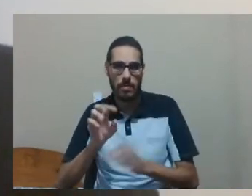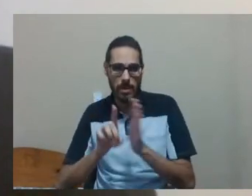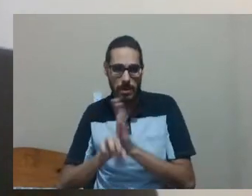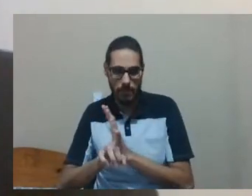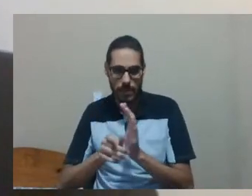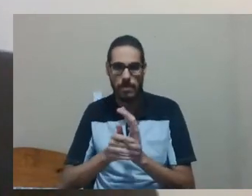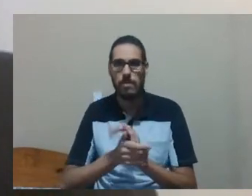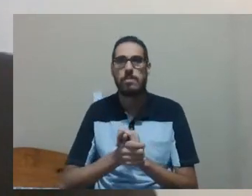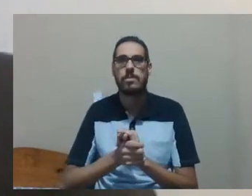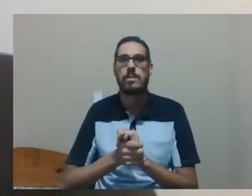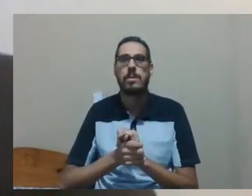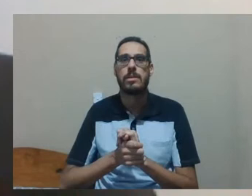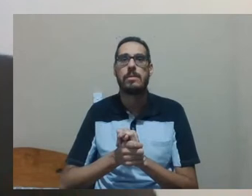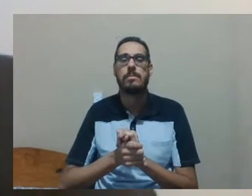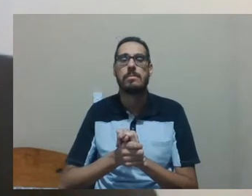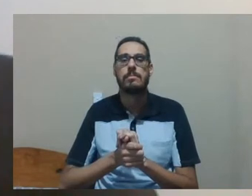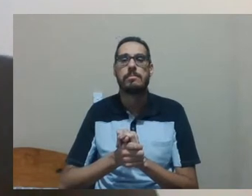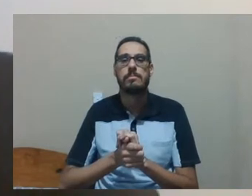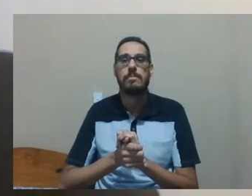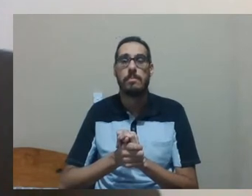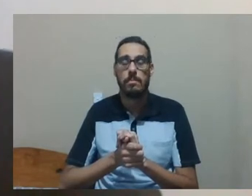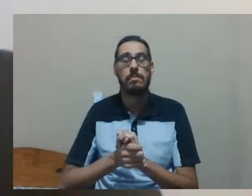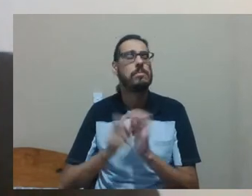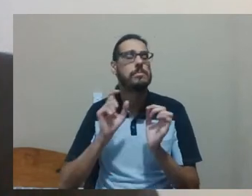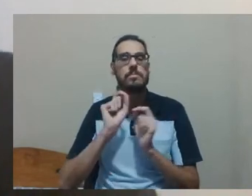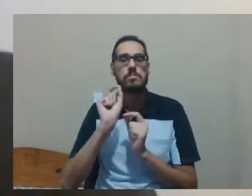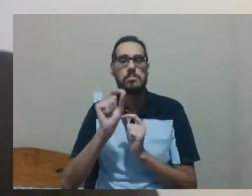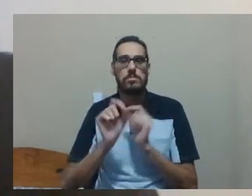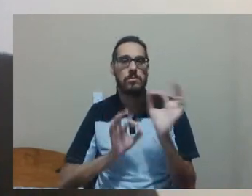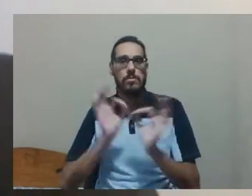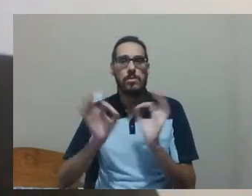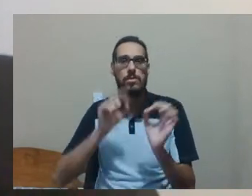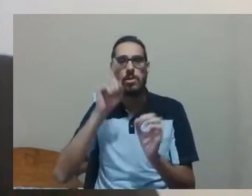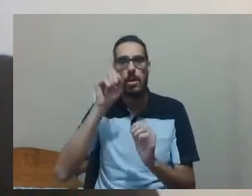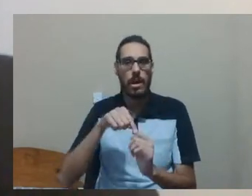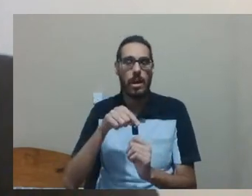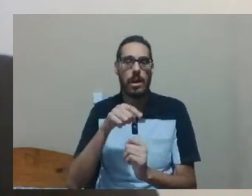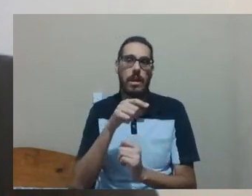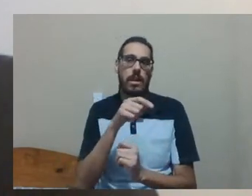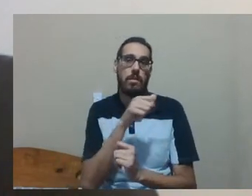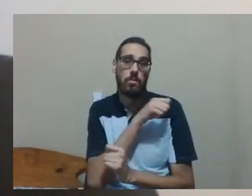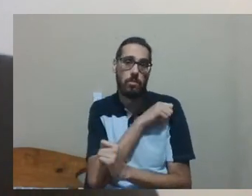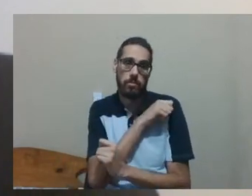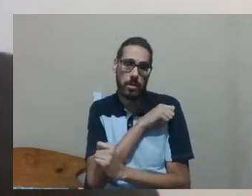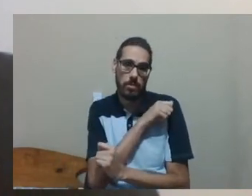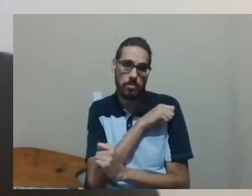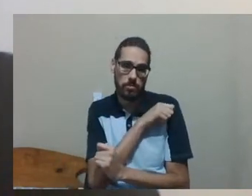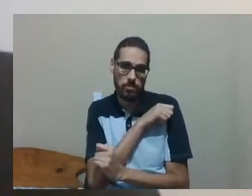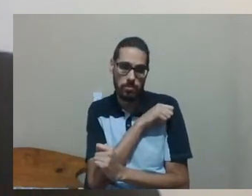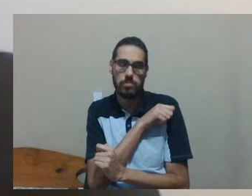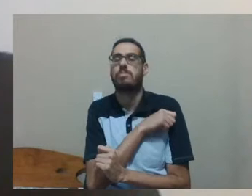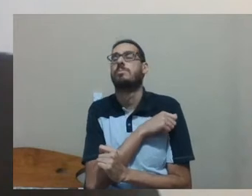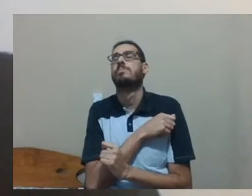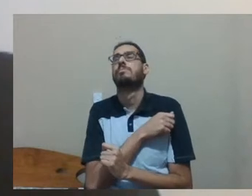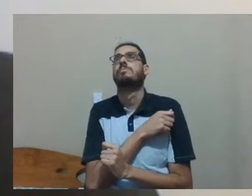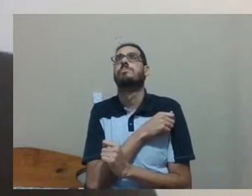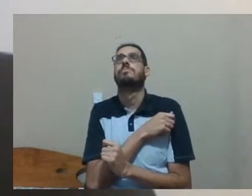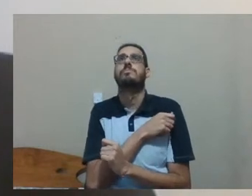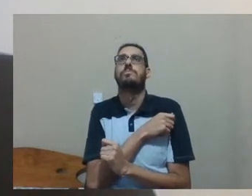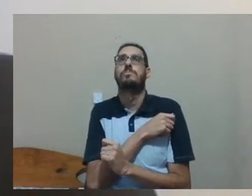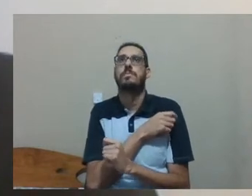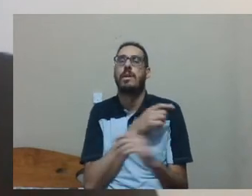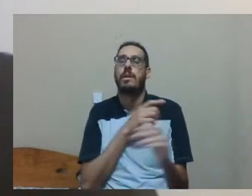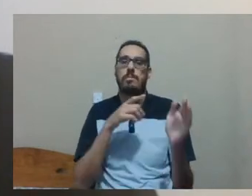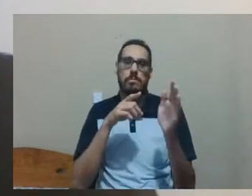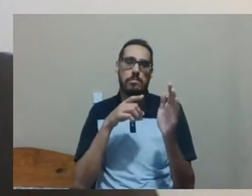falado inicialmente, ela foi elaborada por um discente que não quis que a sua identidade fosse revelada, e a pergunta que foi formulada foi